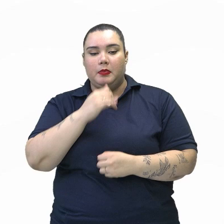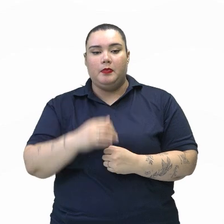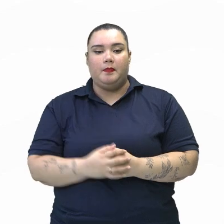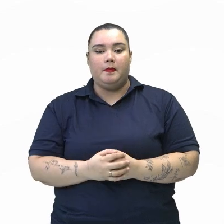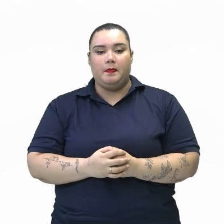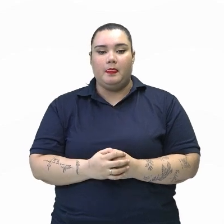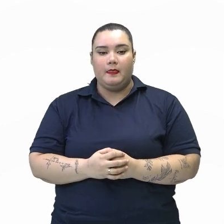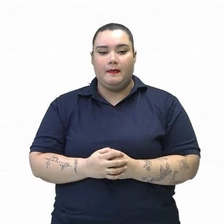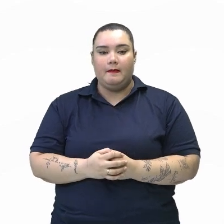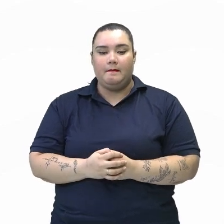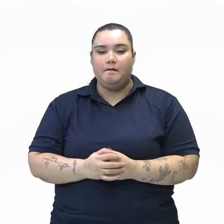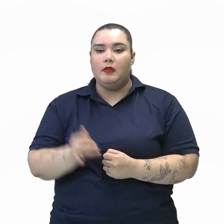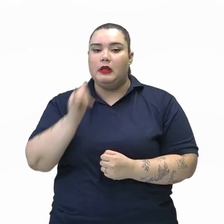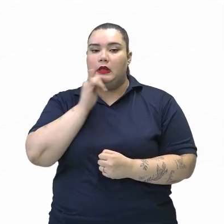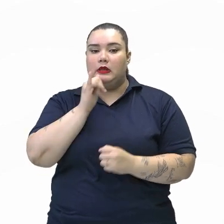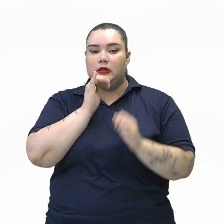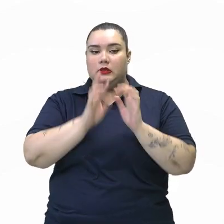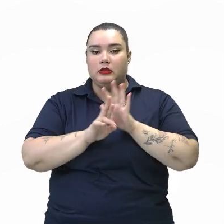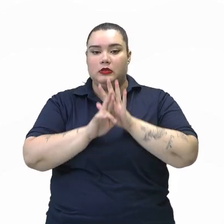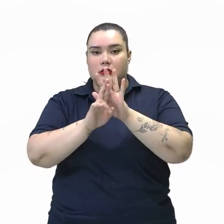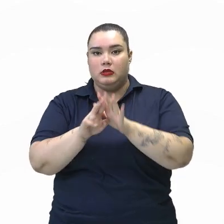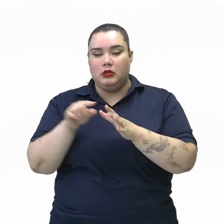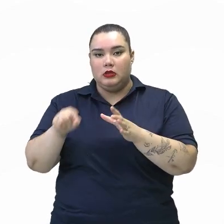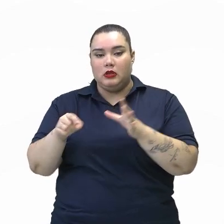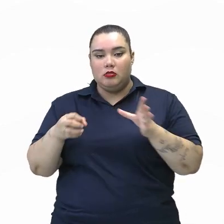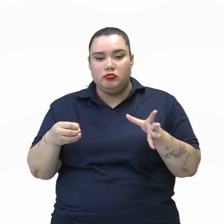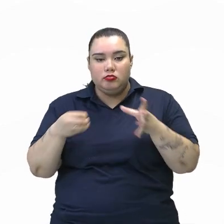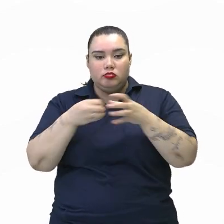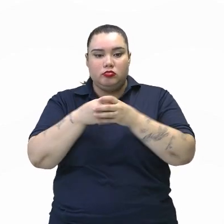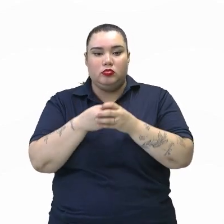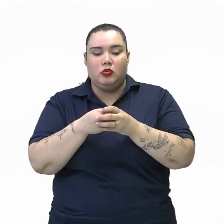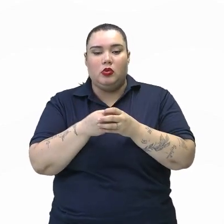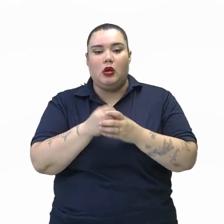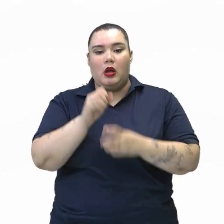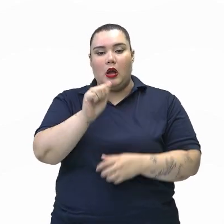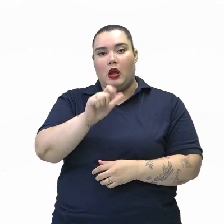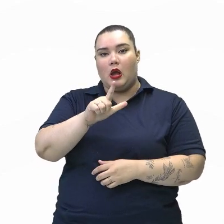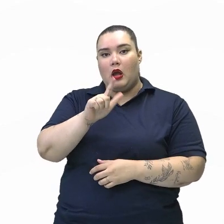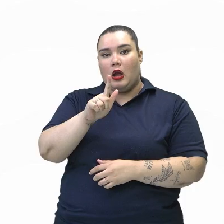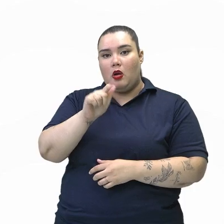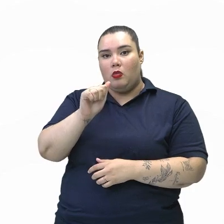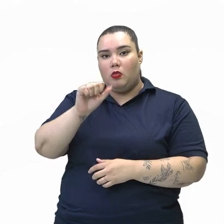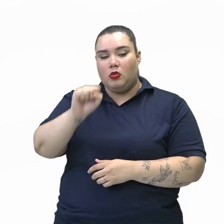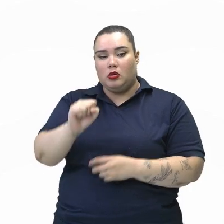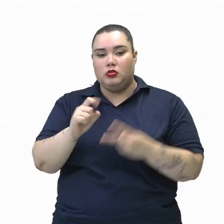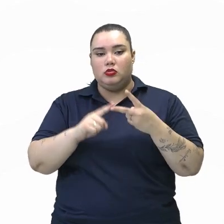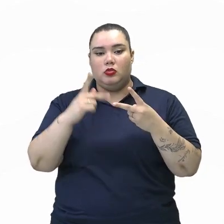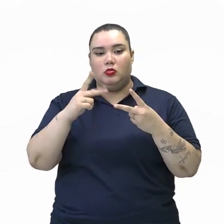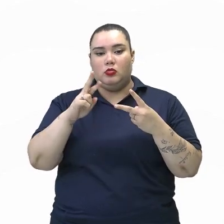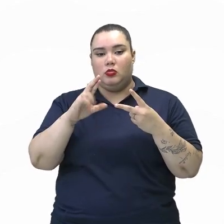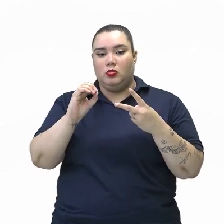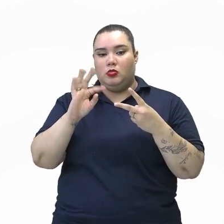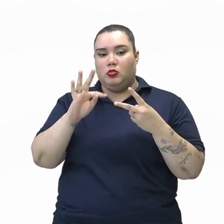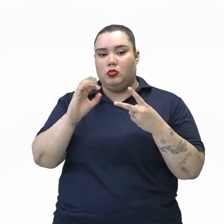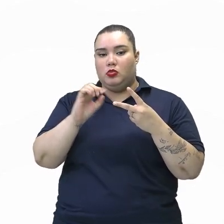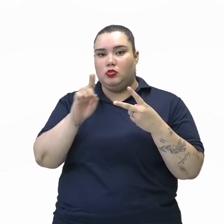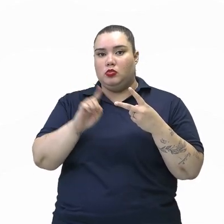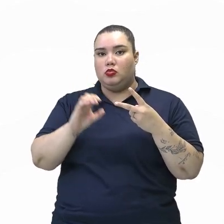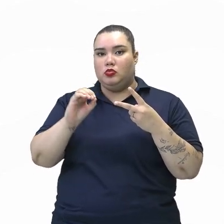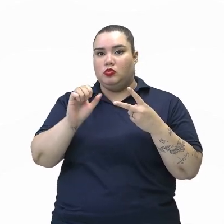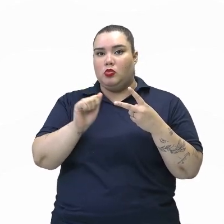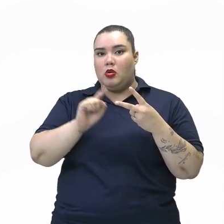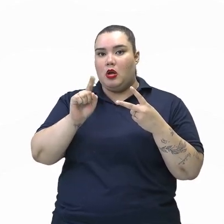exemplo, representante do reino protista, nós temos aí as algas e os protozoários,